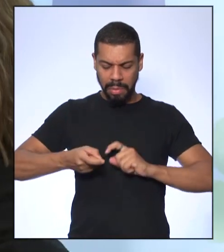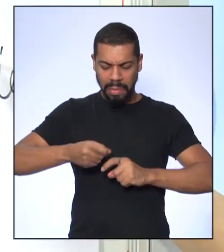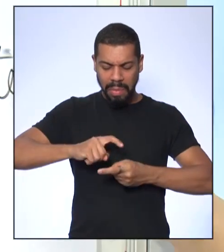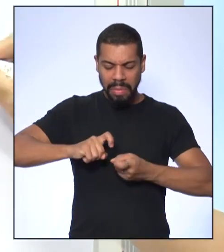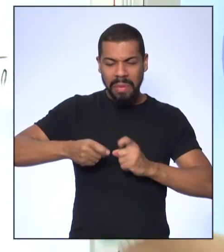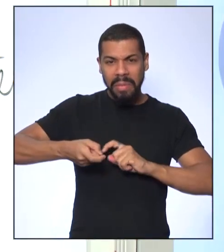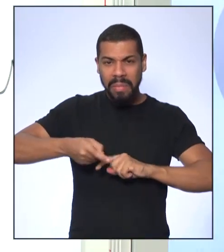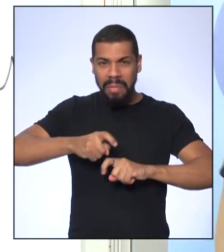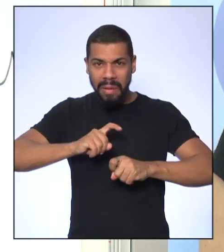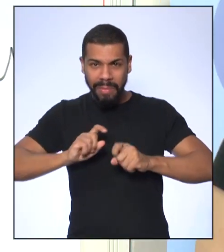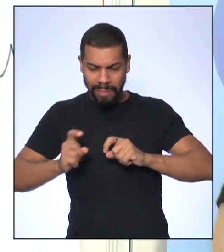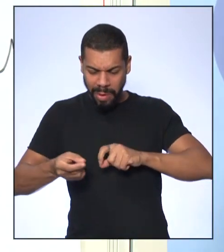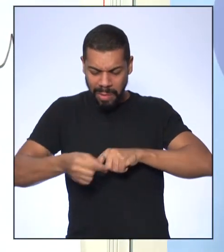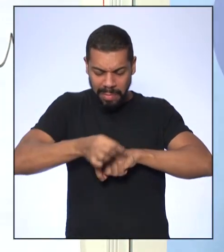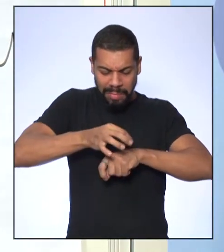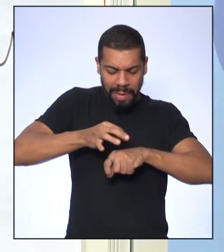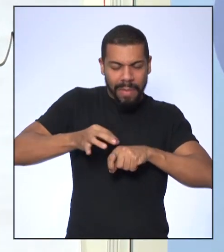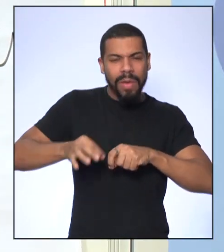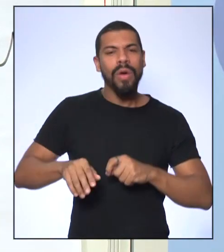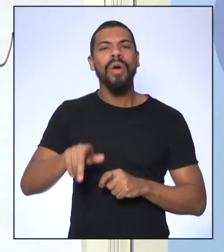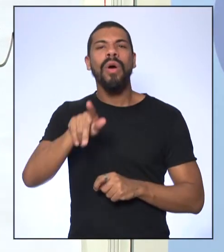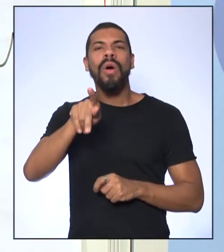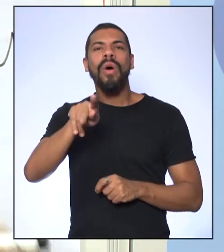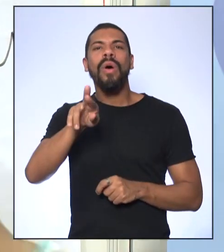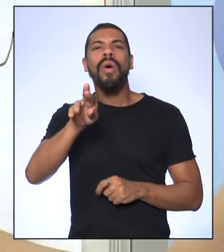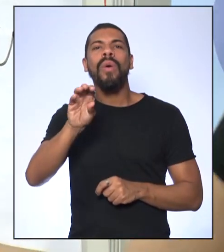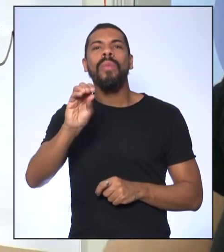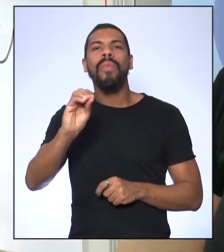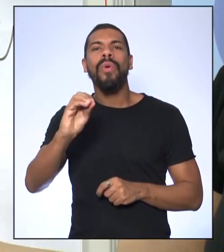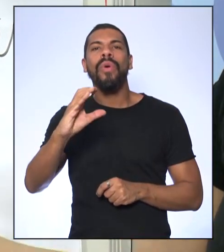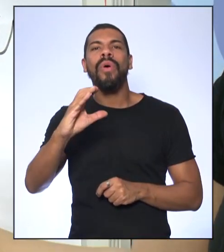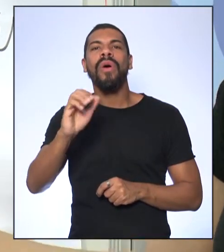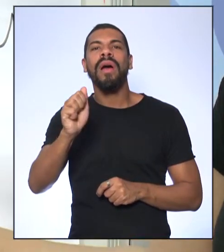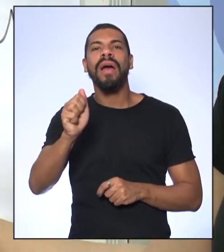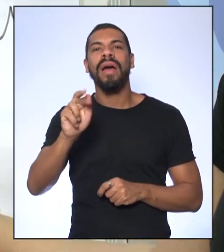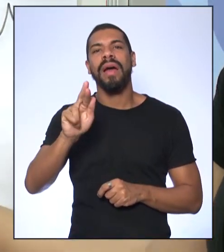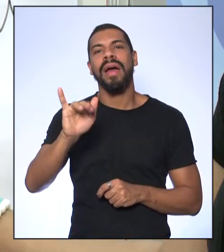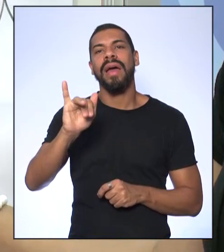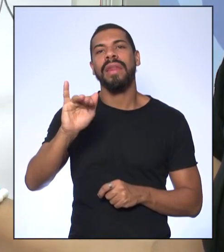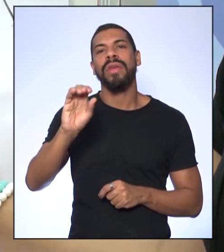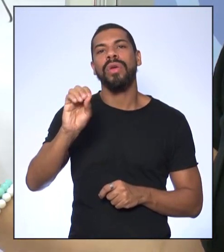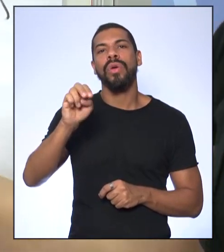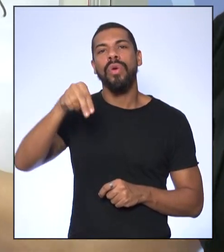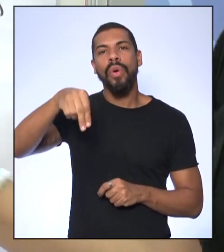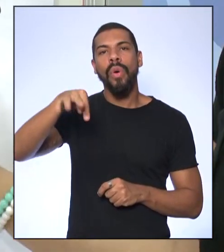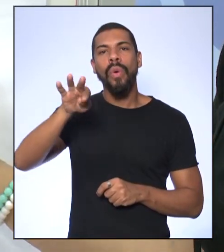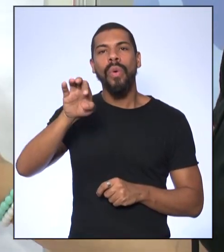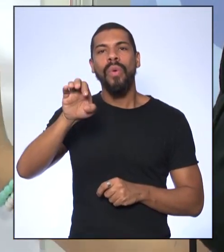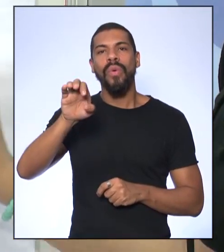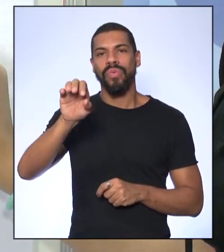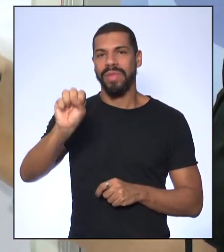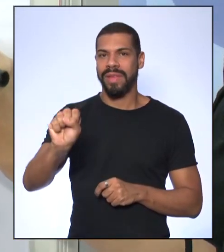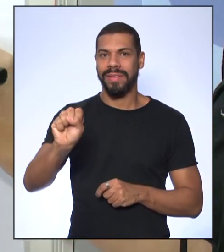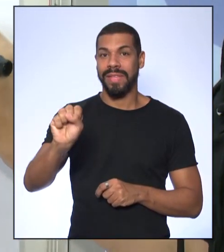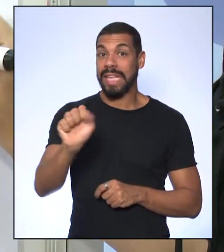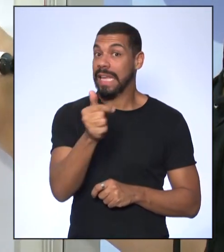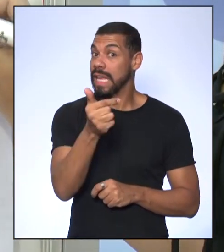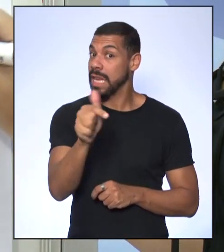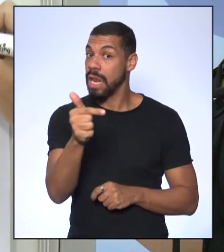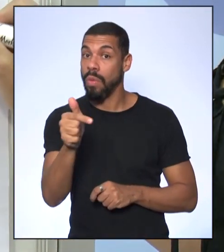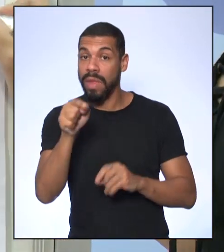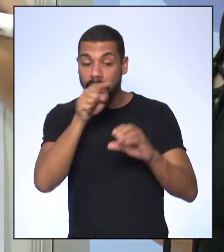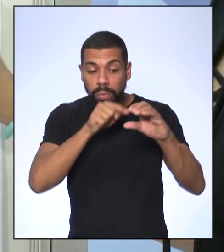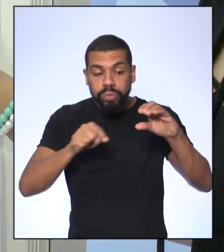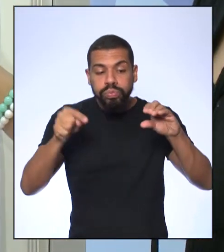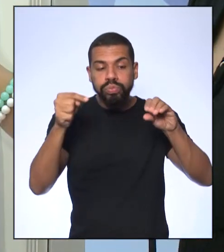procariontes. O que são seres procariontes? Seres que têm células que não têm núcleo. Sem o